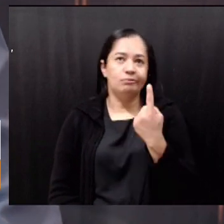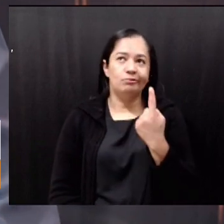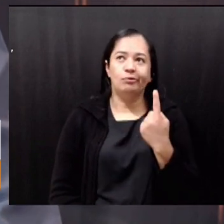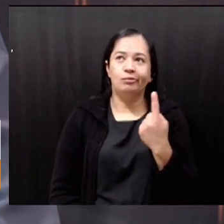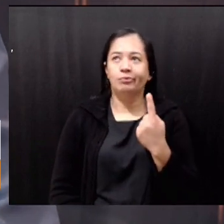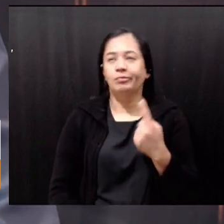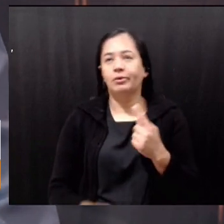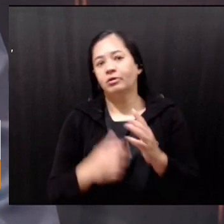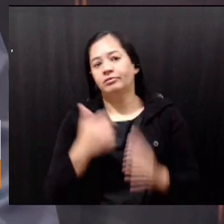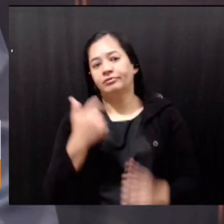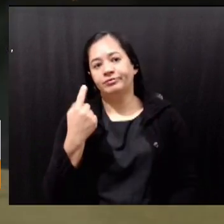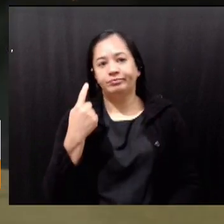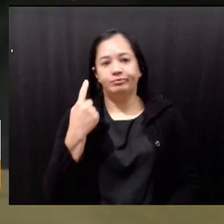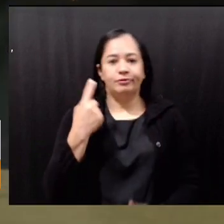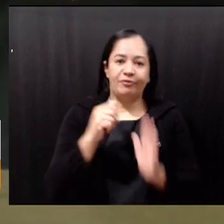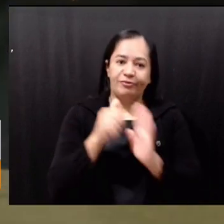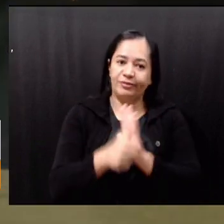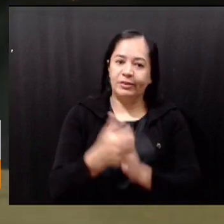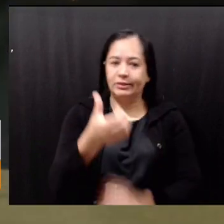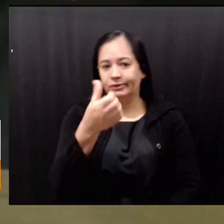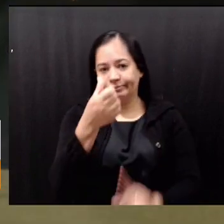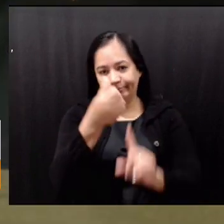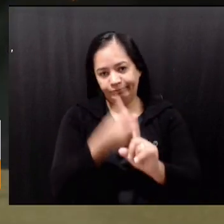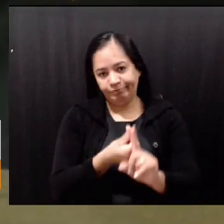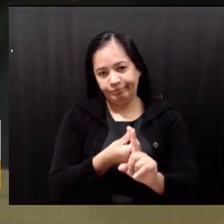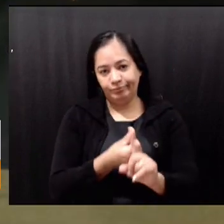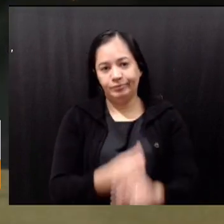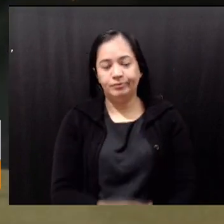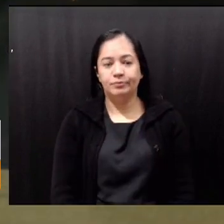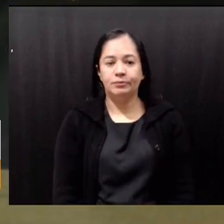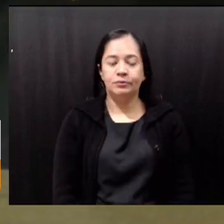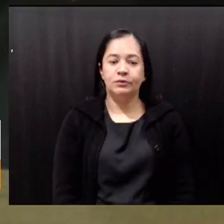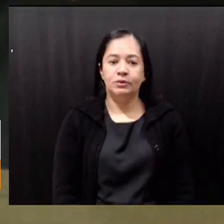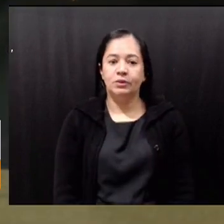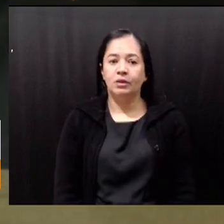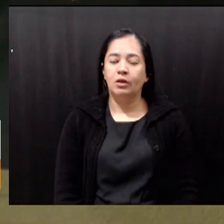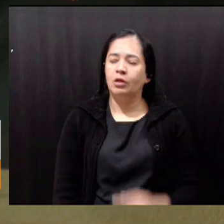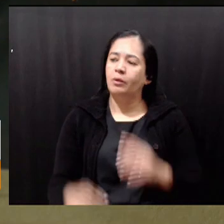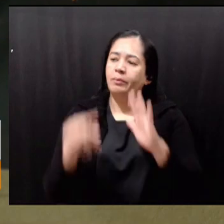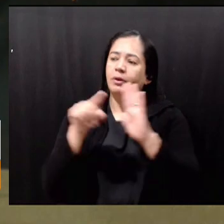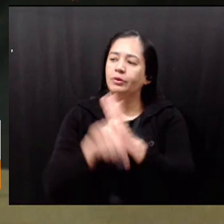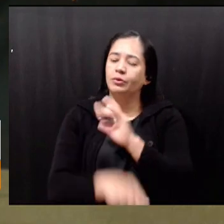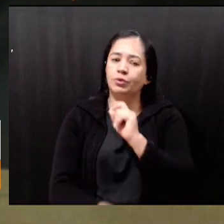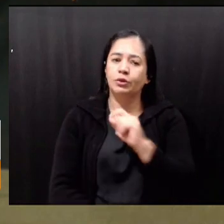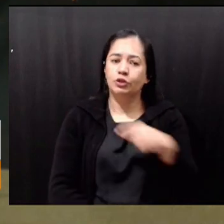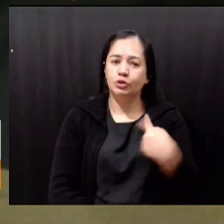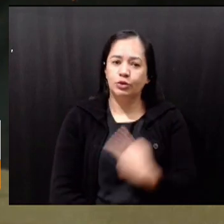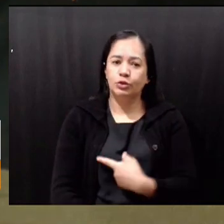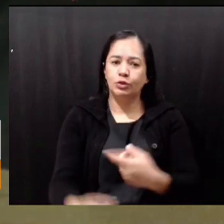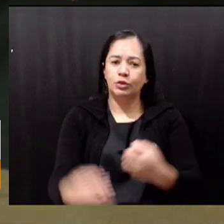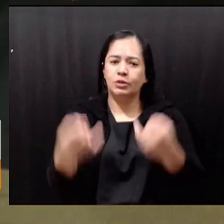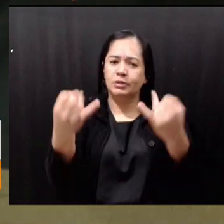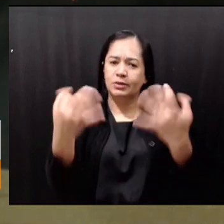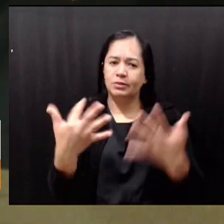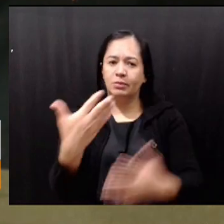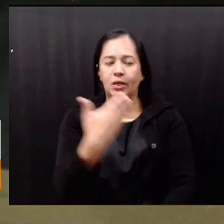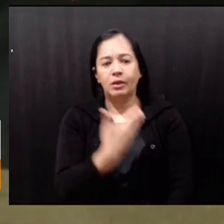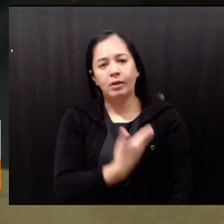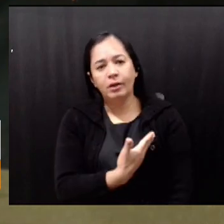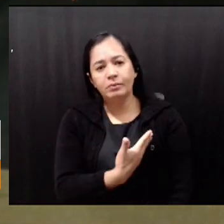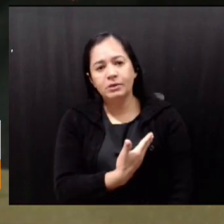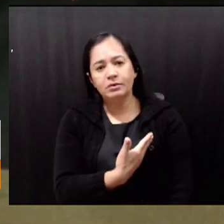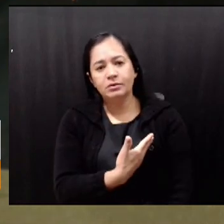Uhum. Agora, Renan, eu pergunto para você o seguinte, a gente está falando aqui de amizade, né, e aí com rede